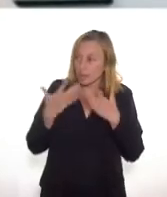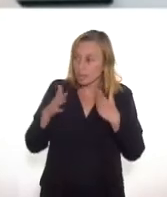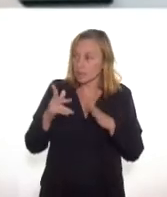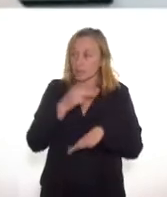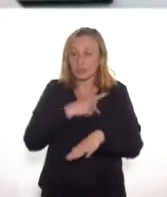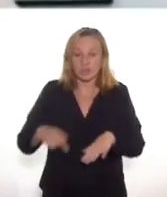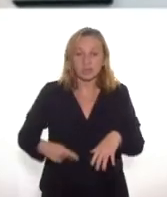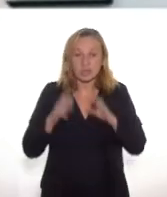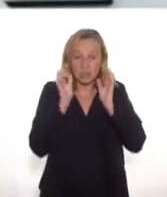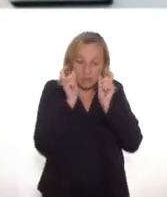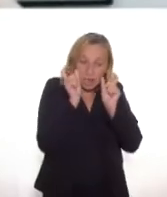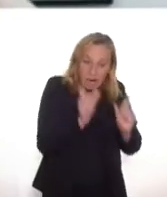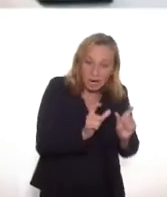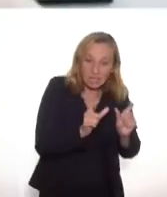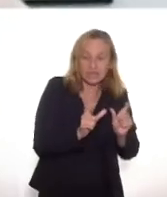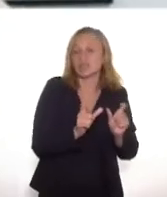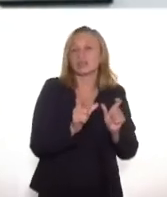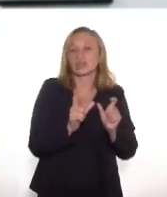estar